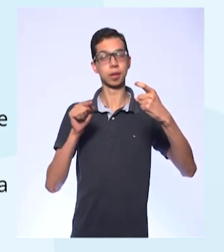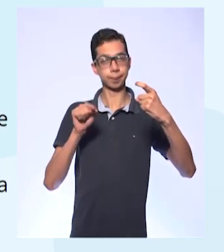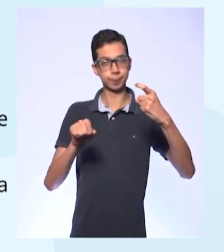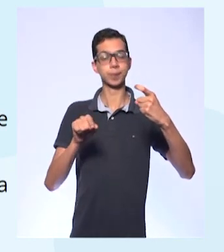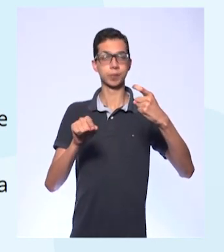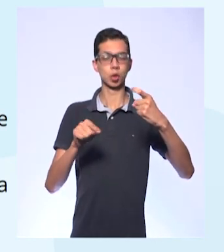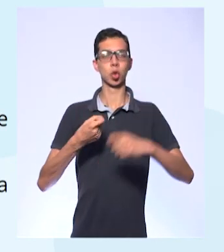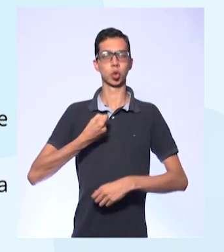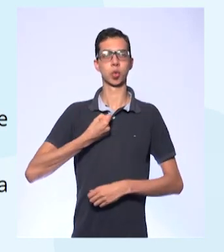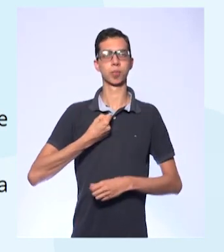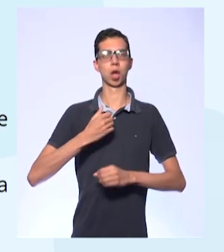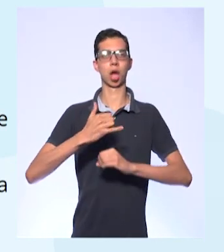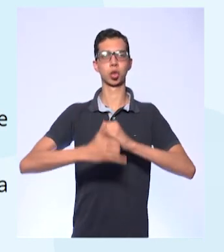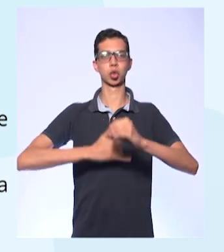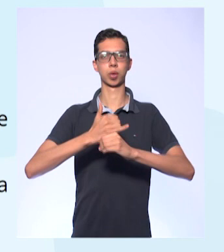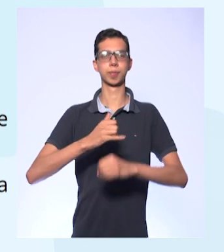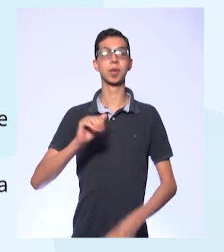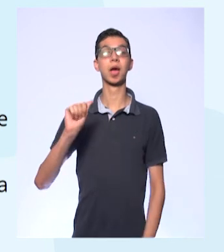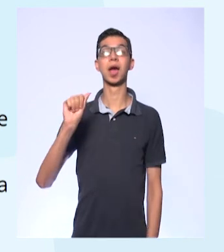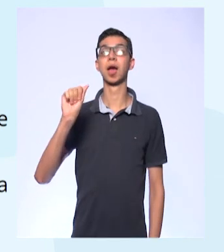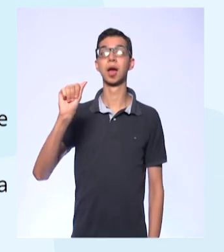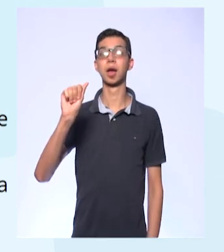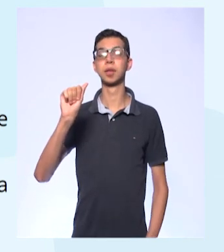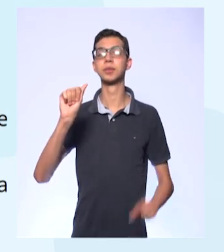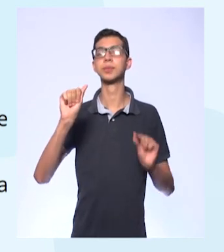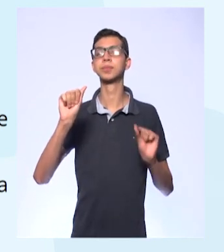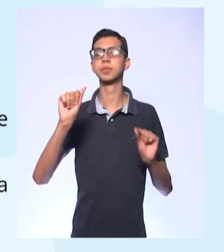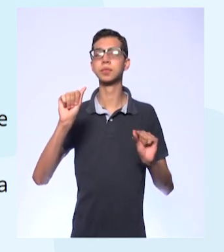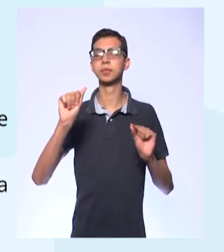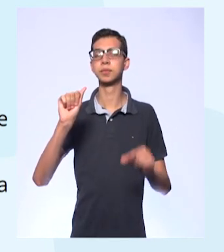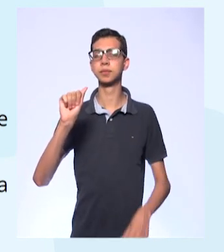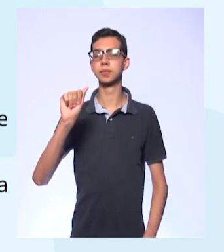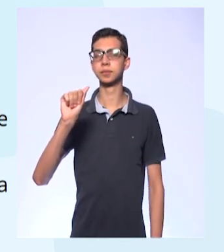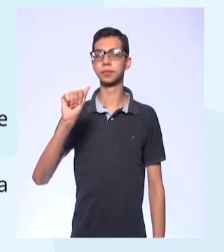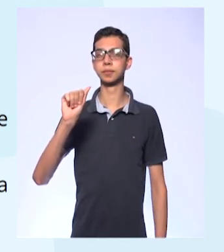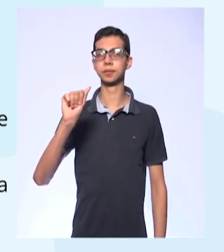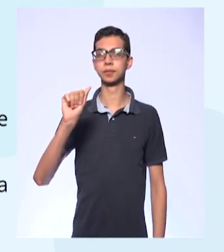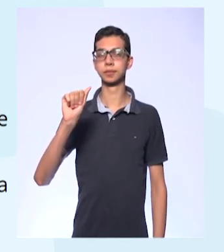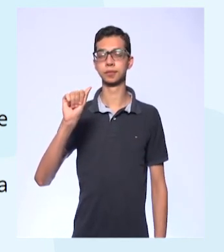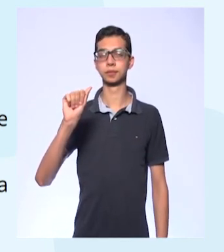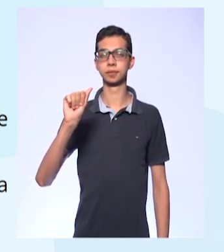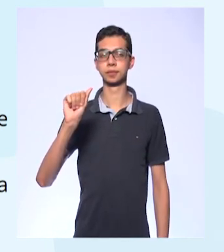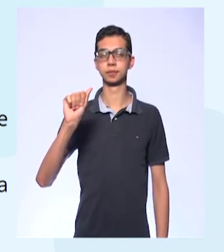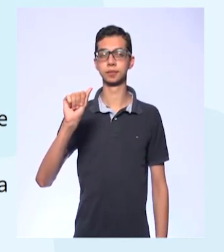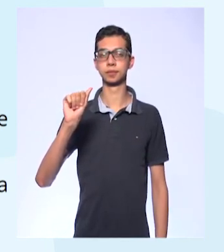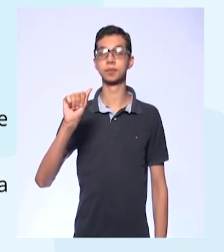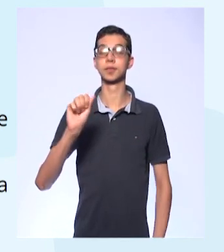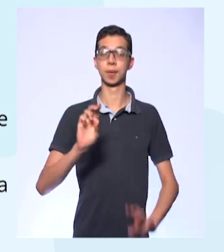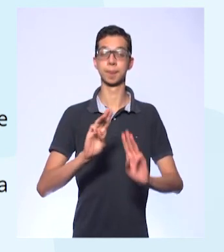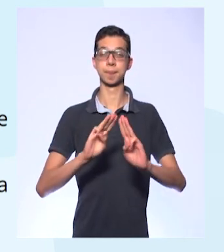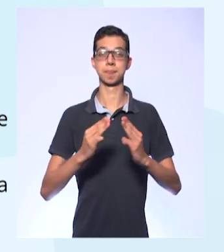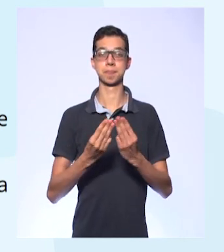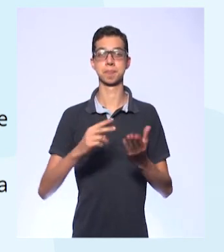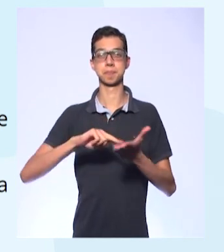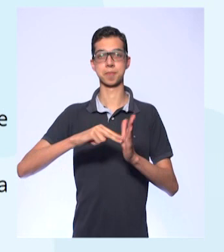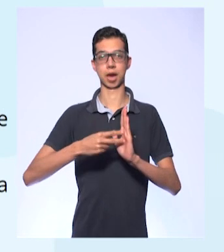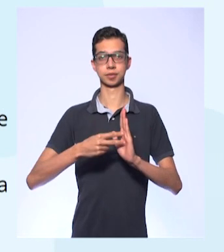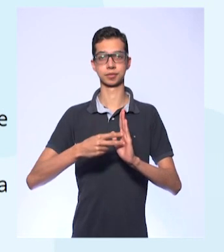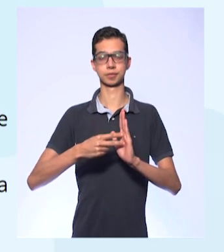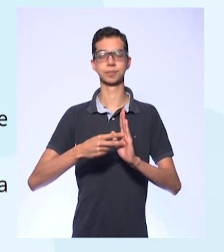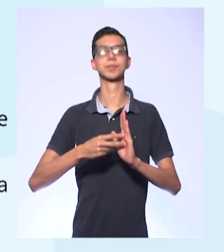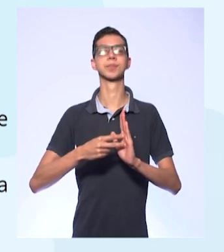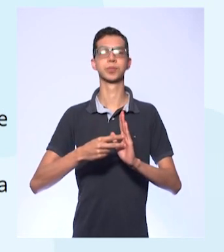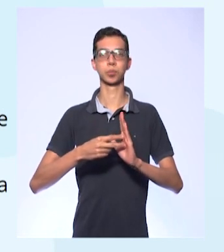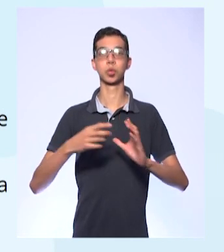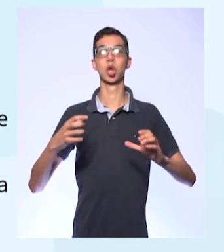quem é o A que está acima do lado direito do, do elemento químico? É a massa, que é a massa somatória dos